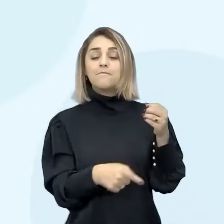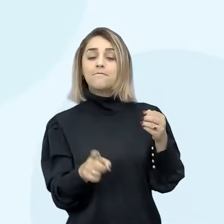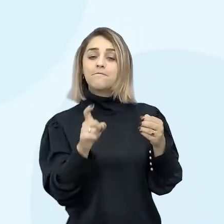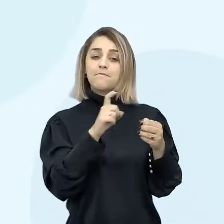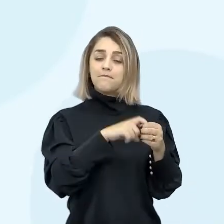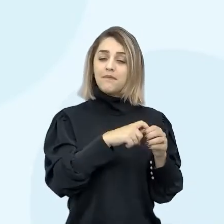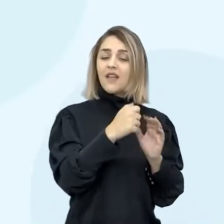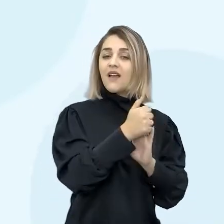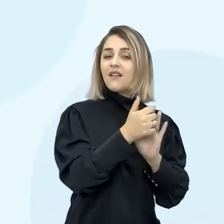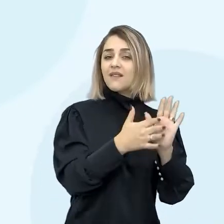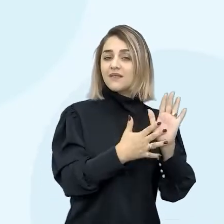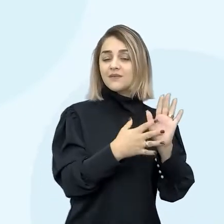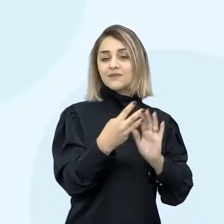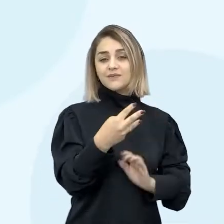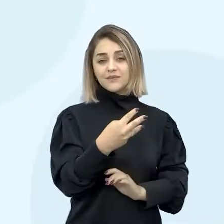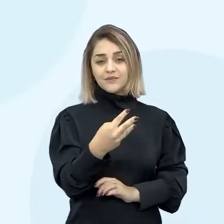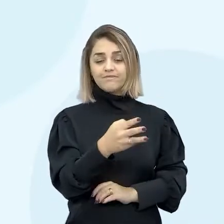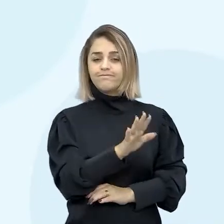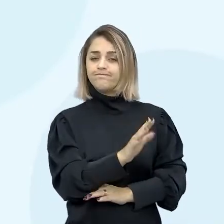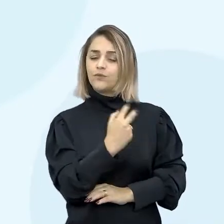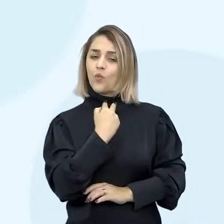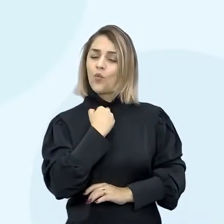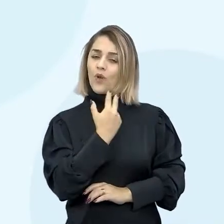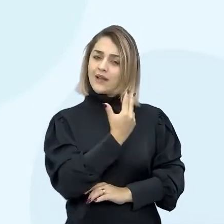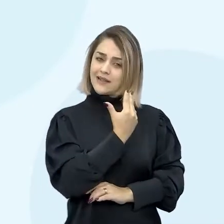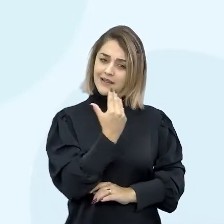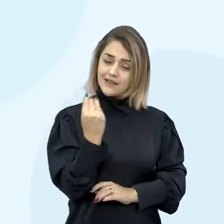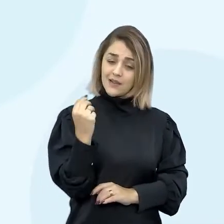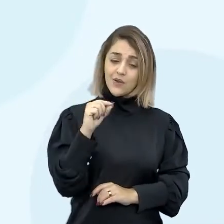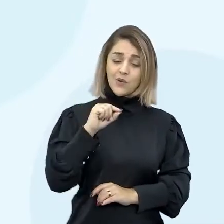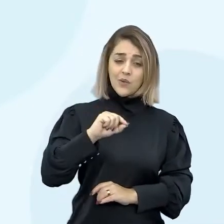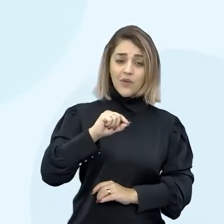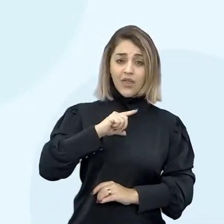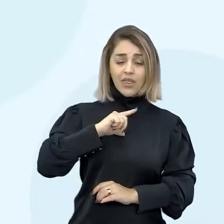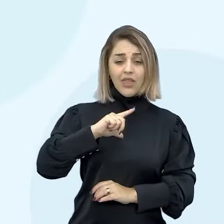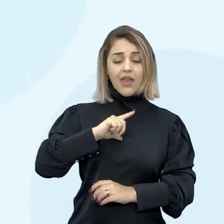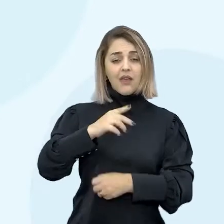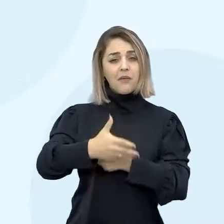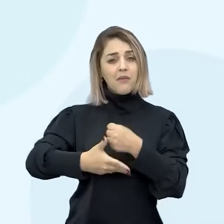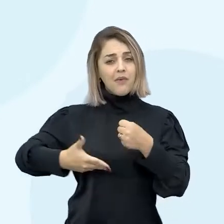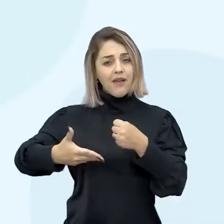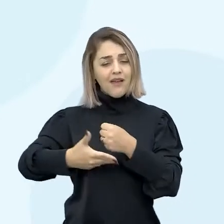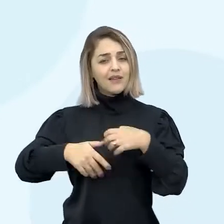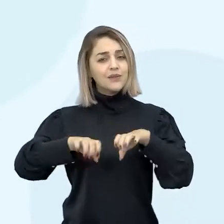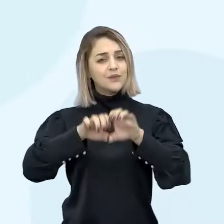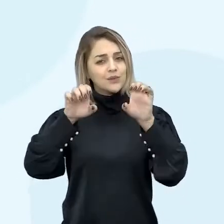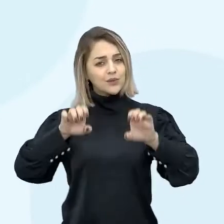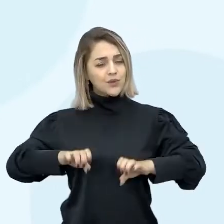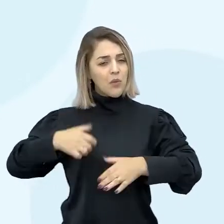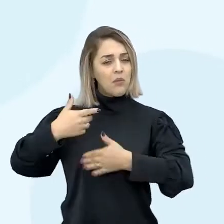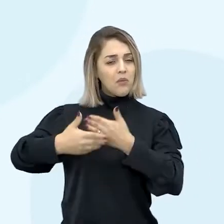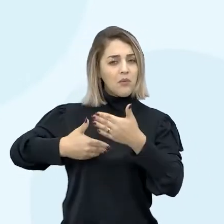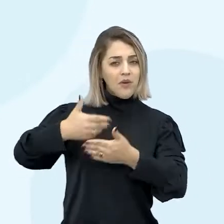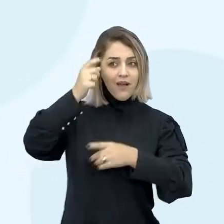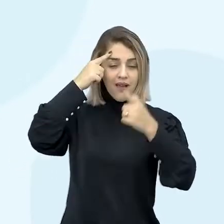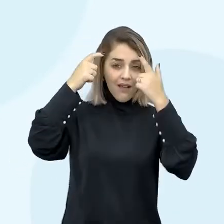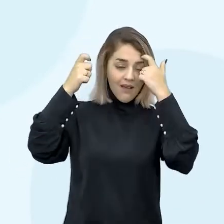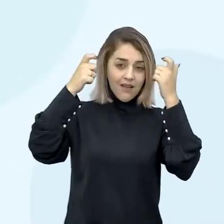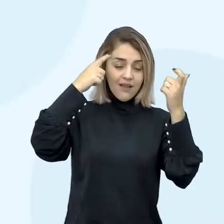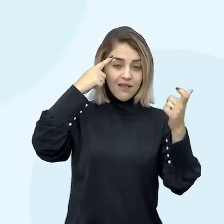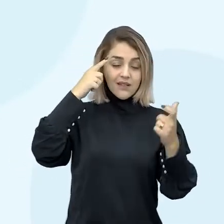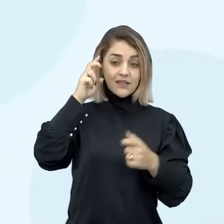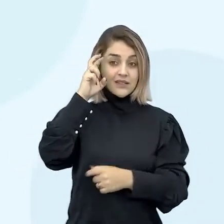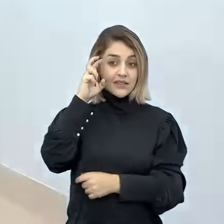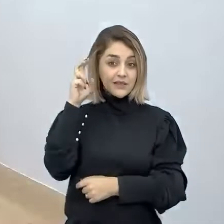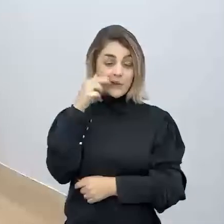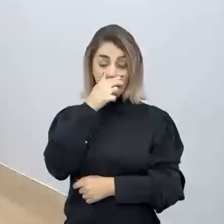atividade 3, não esquecendo que temos os eixos estruturantes, processos criativos e mediação e intervenção